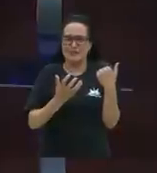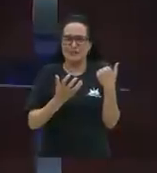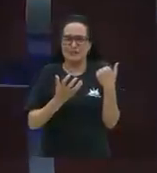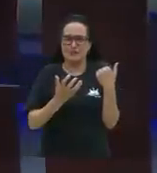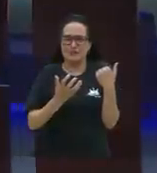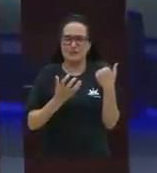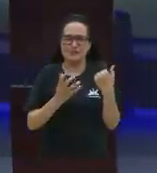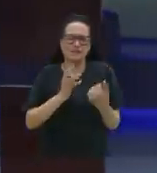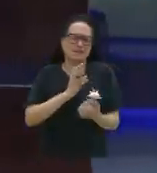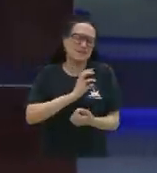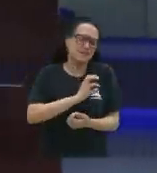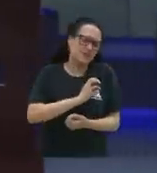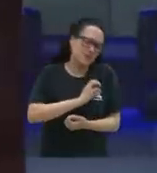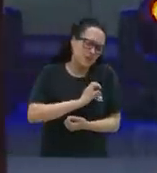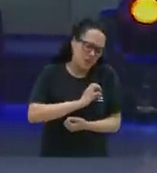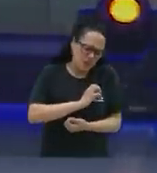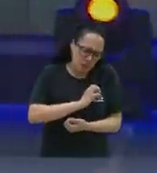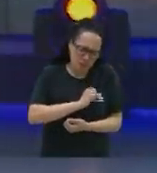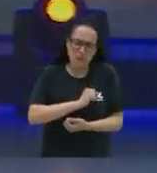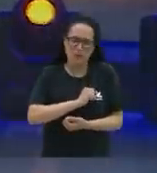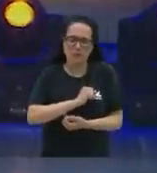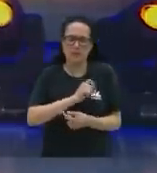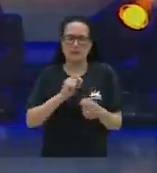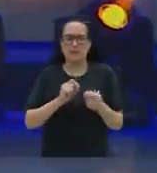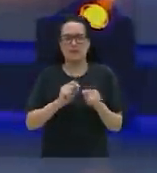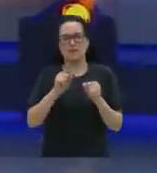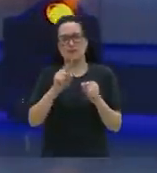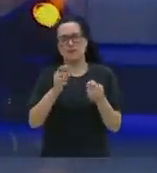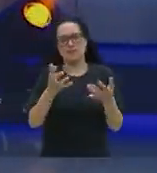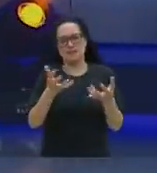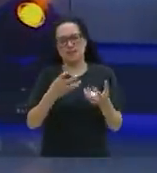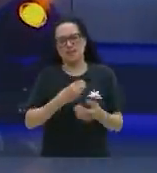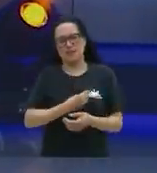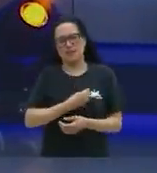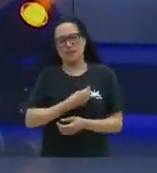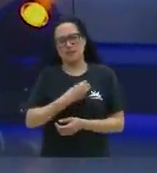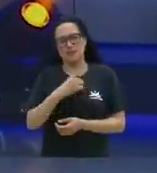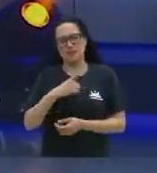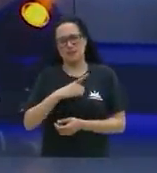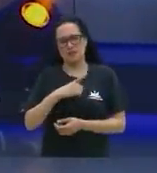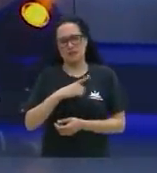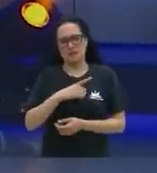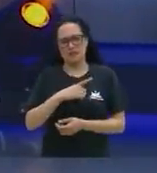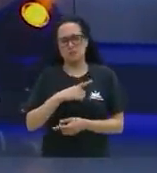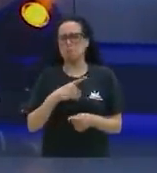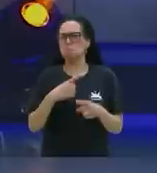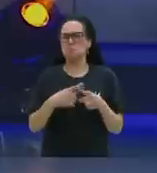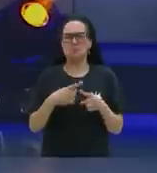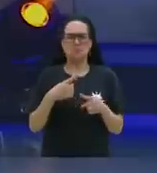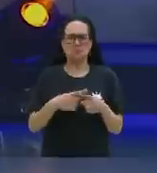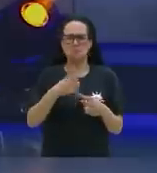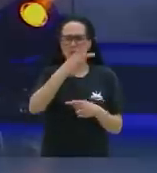É o amor que faz você querer viver. Por que que as pessoas desistem da vida?